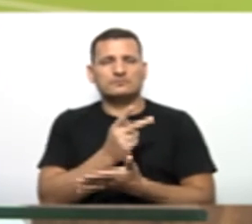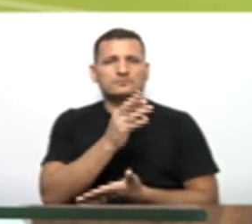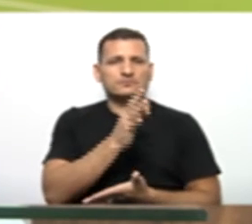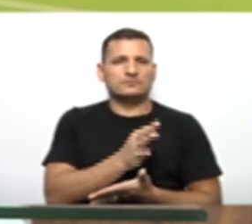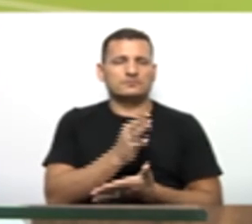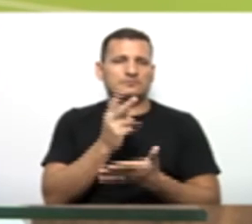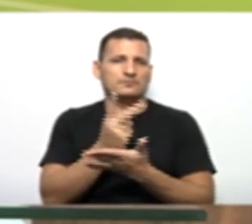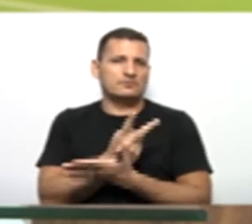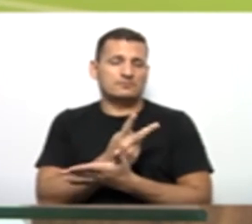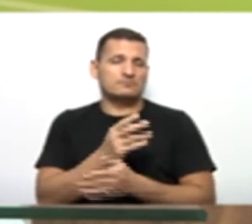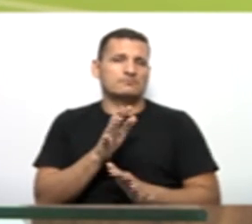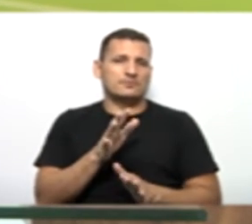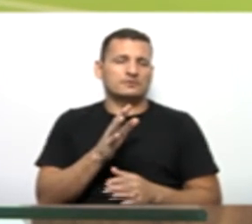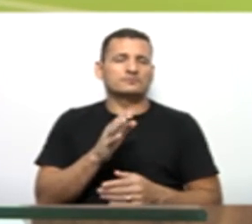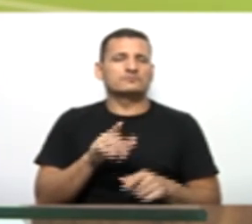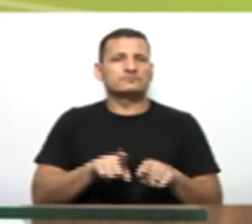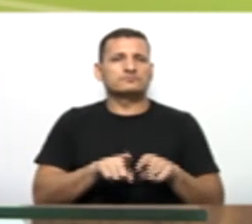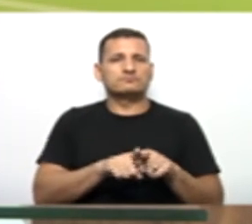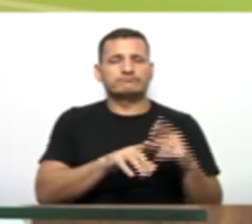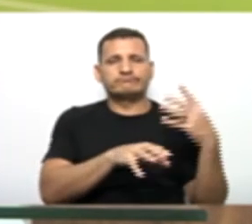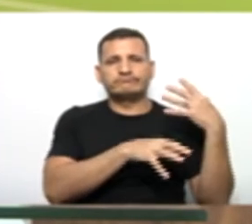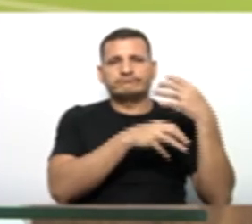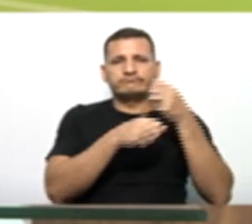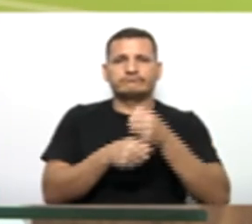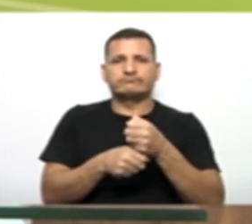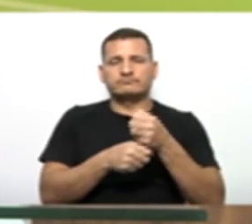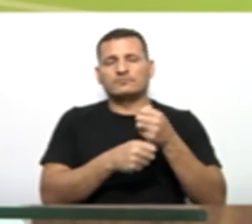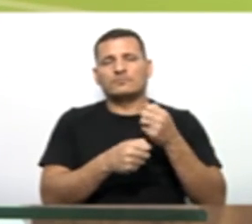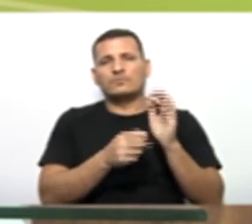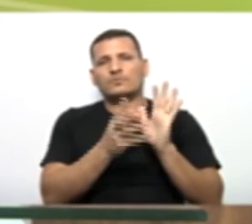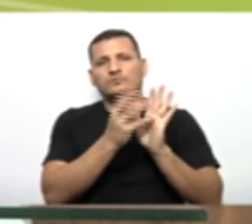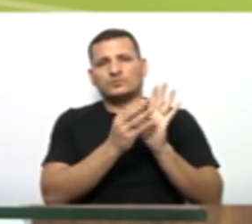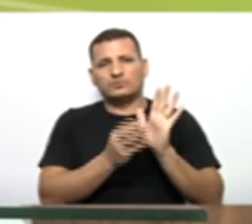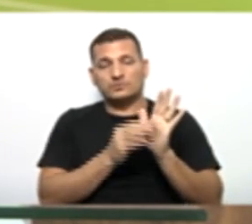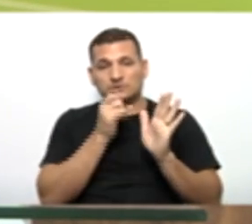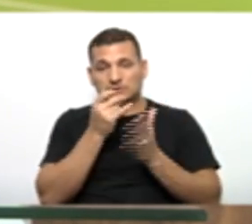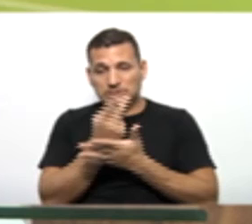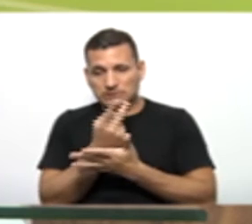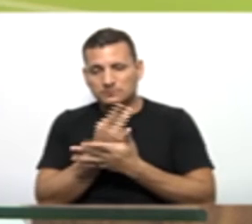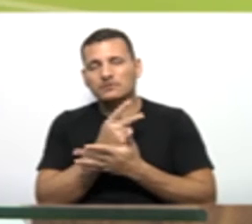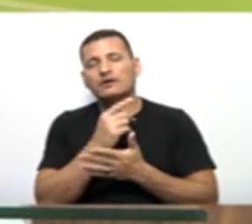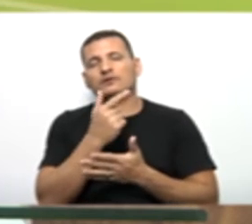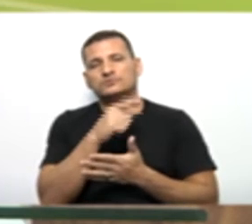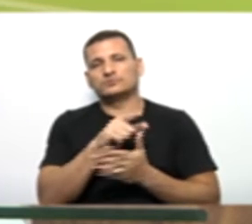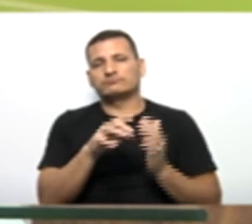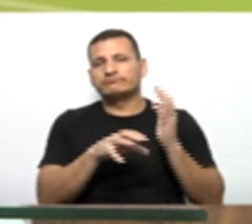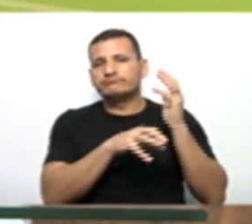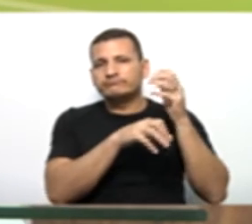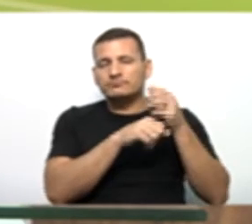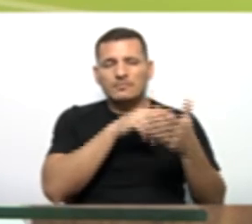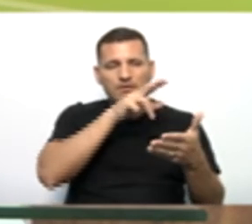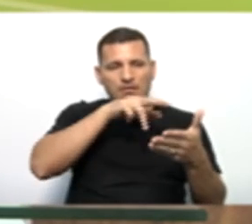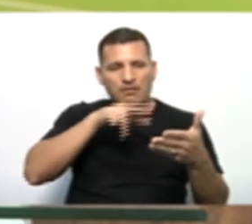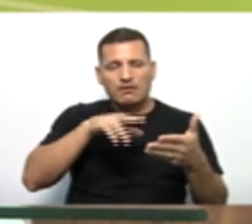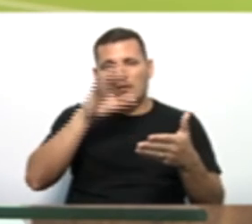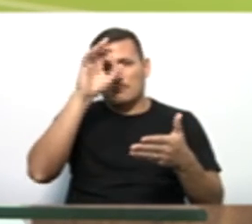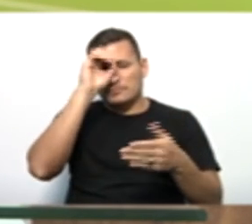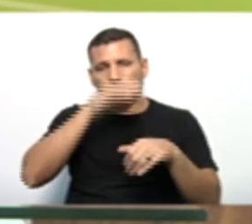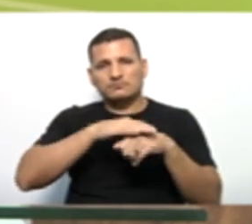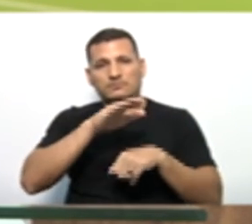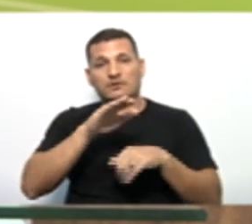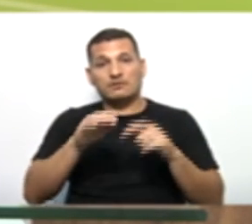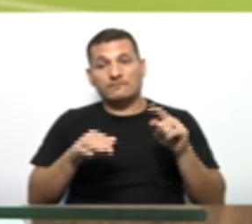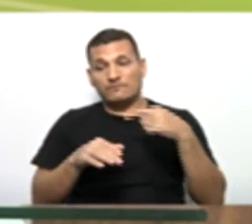importante ainda é a gente revisar o conteúdo quando a gente erra, porque assim a gente aprende mais e evita o